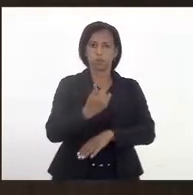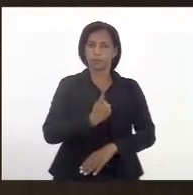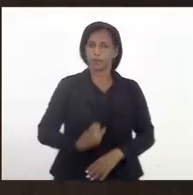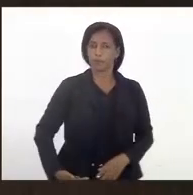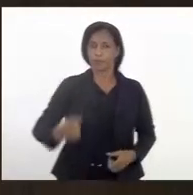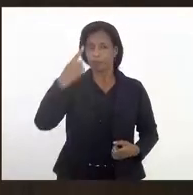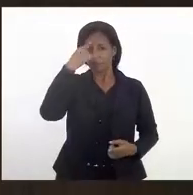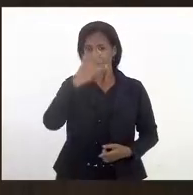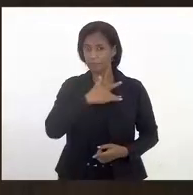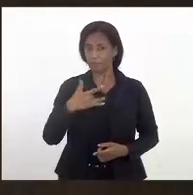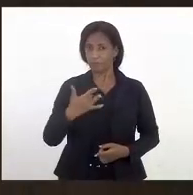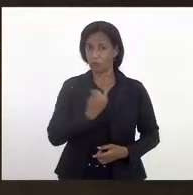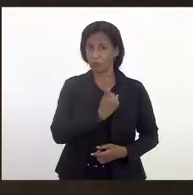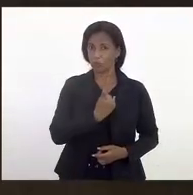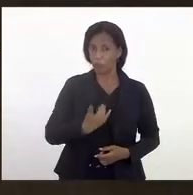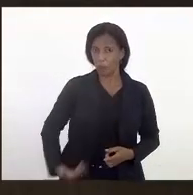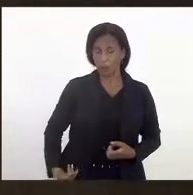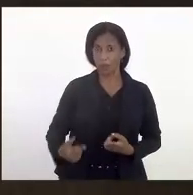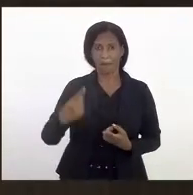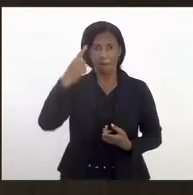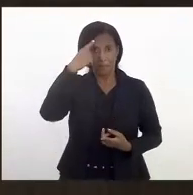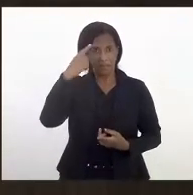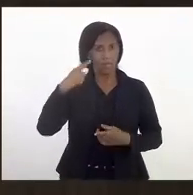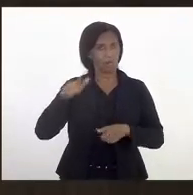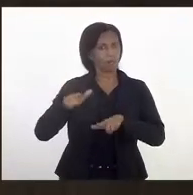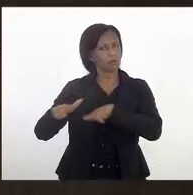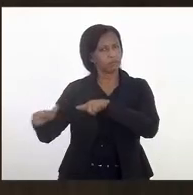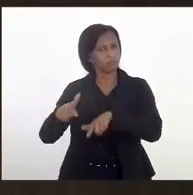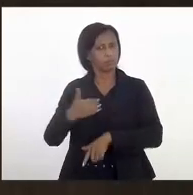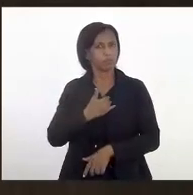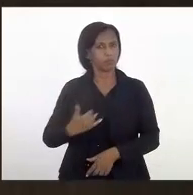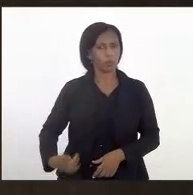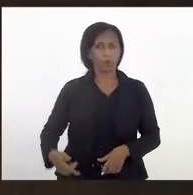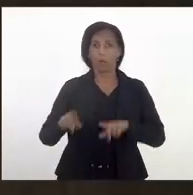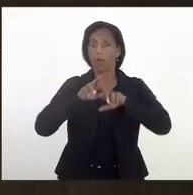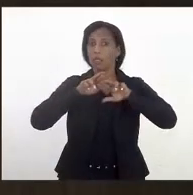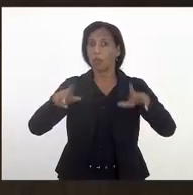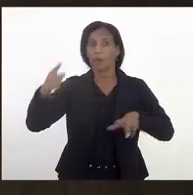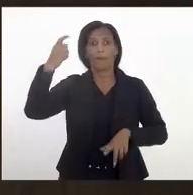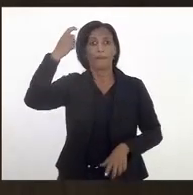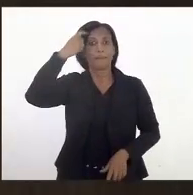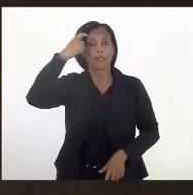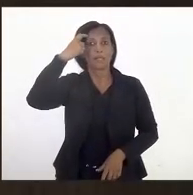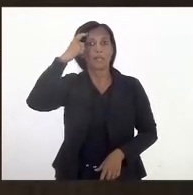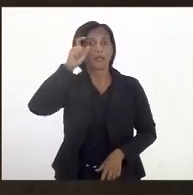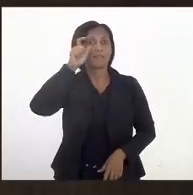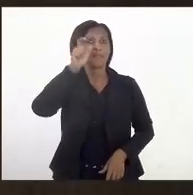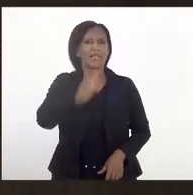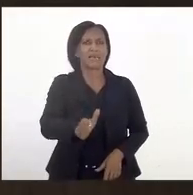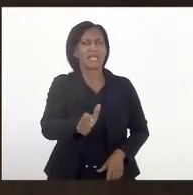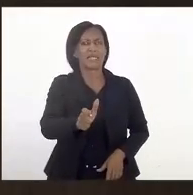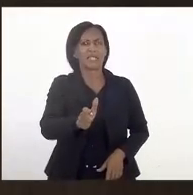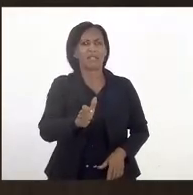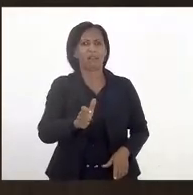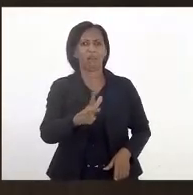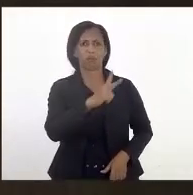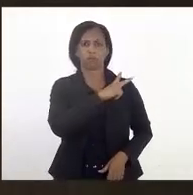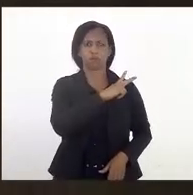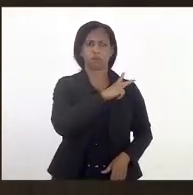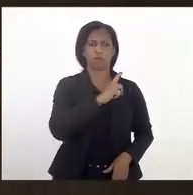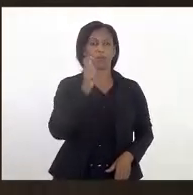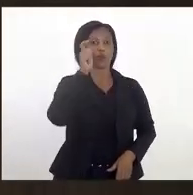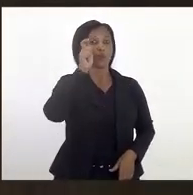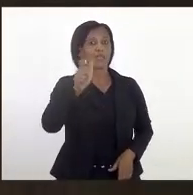pensar na saúde pública pensar nos serviços públicos não é pensar em interesse de corporação é pensar